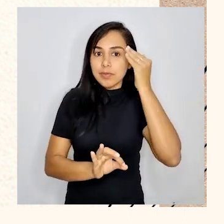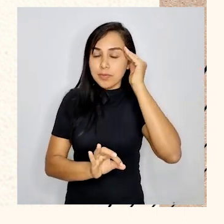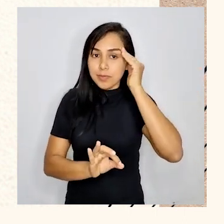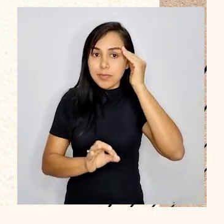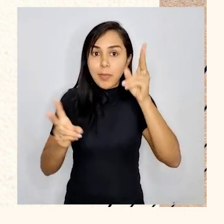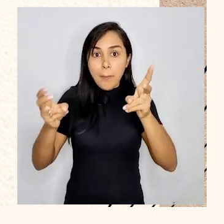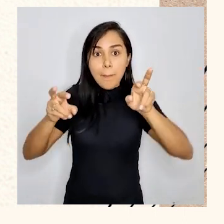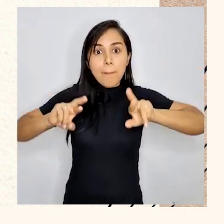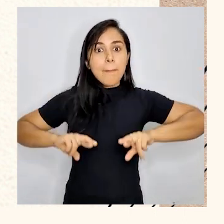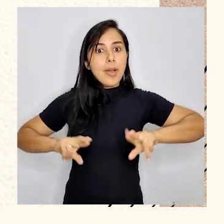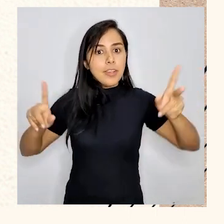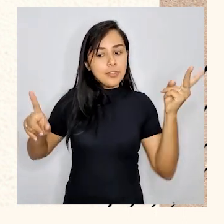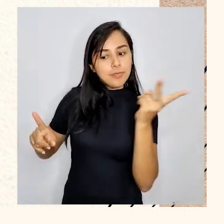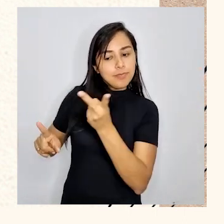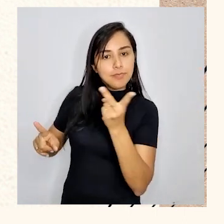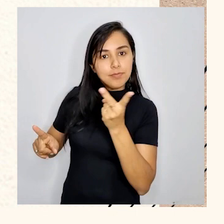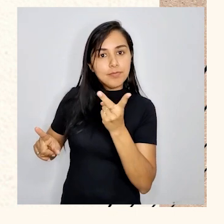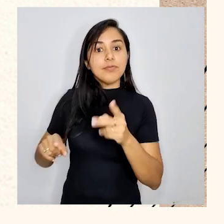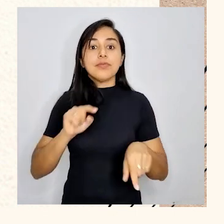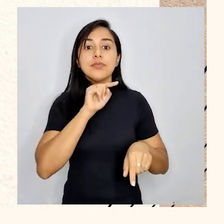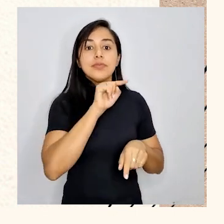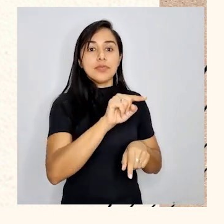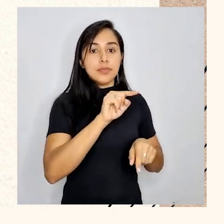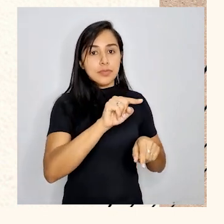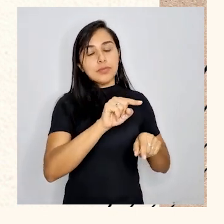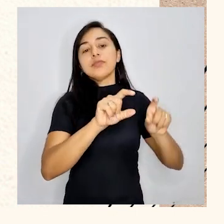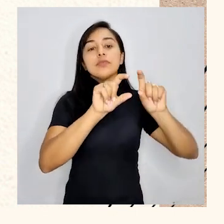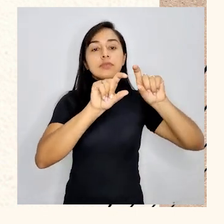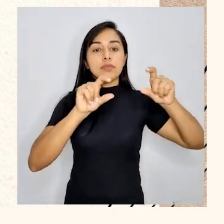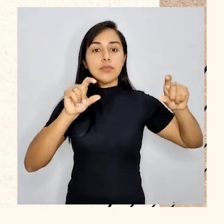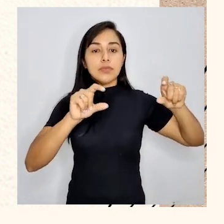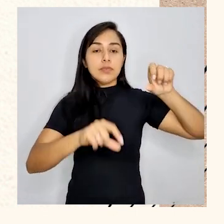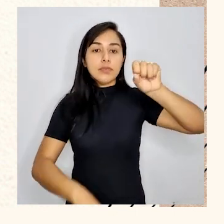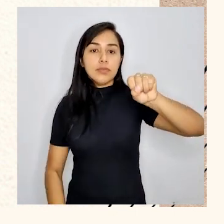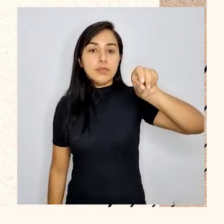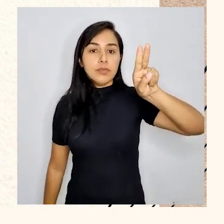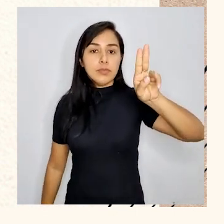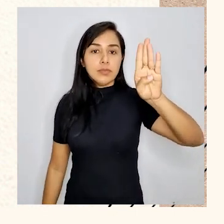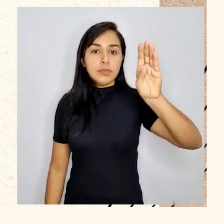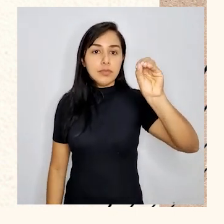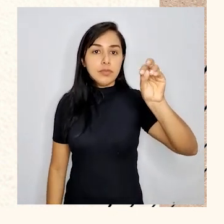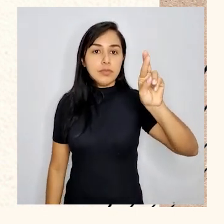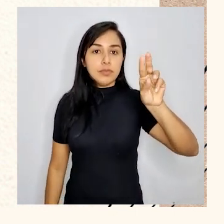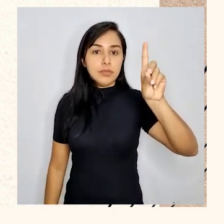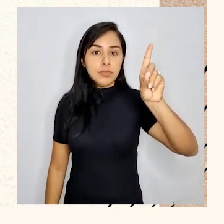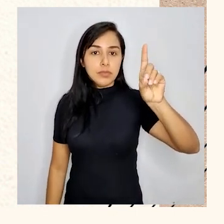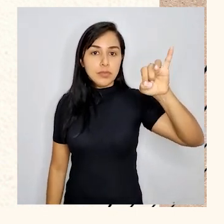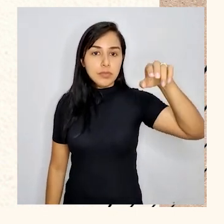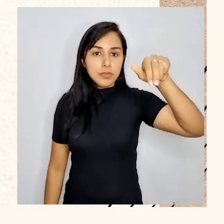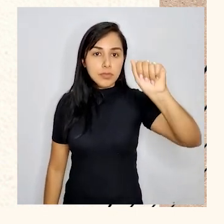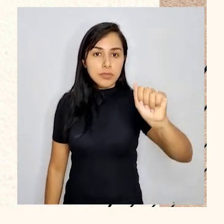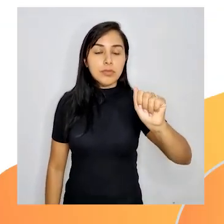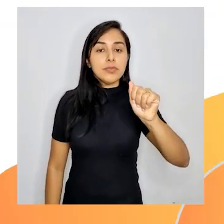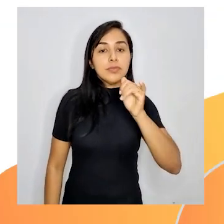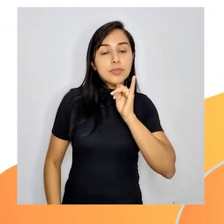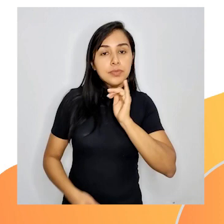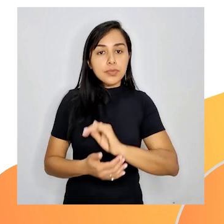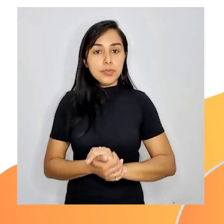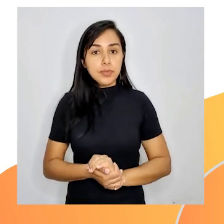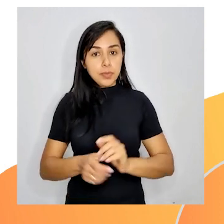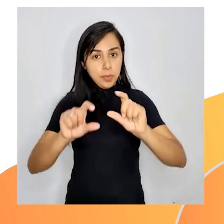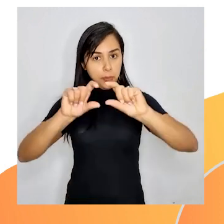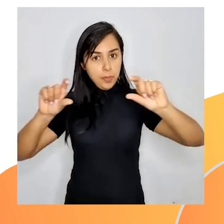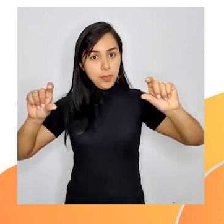que há entre oração coordenada e oração subordinada. Vejamos, Laura disse que